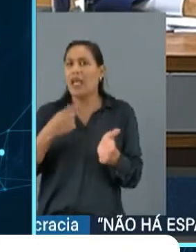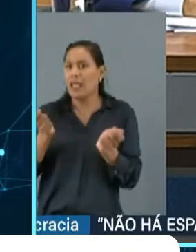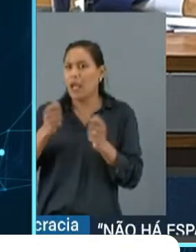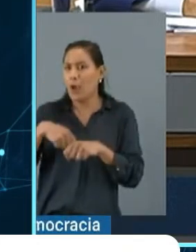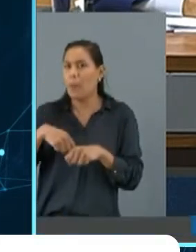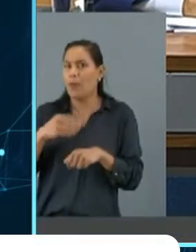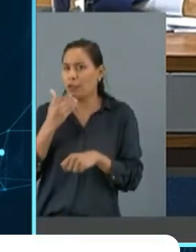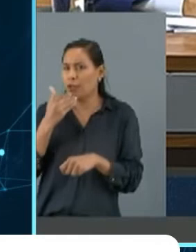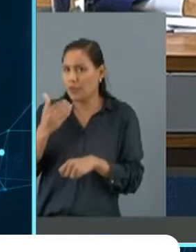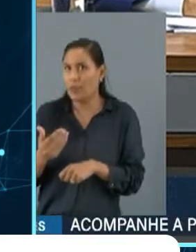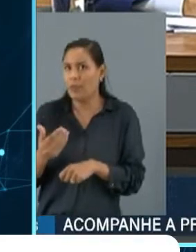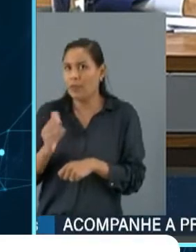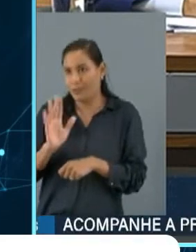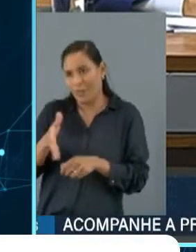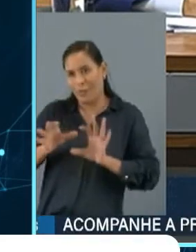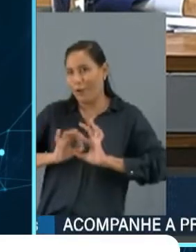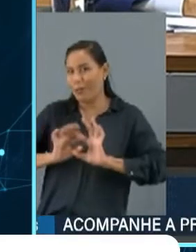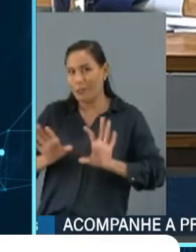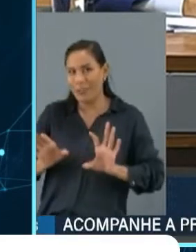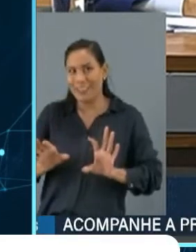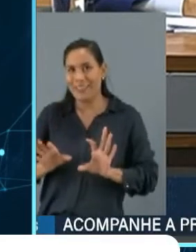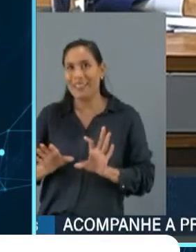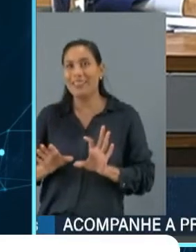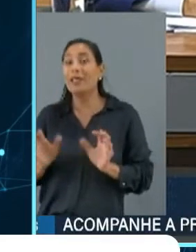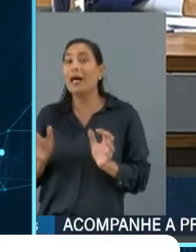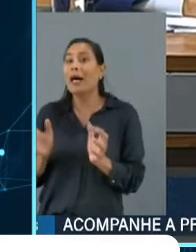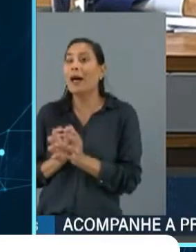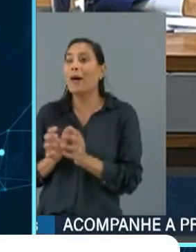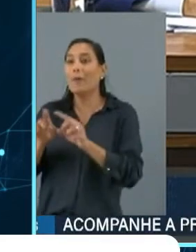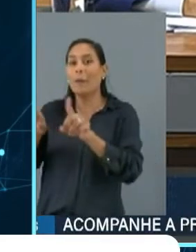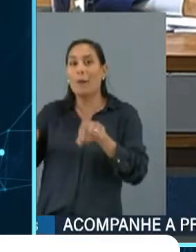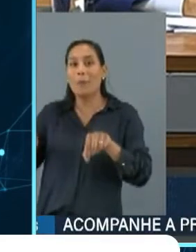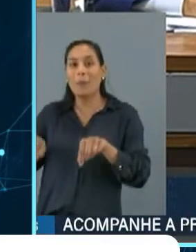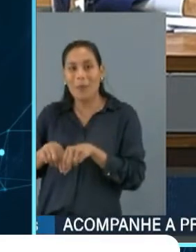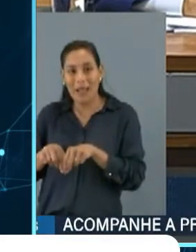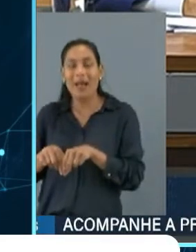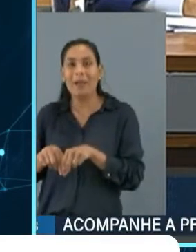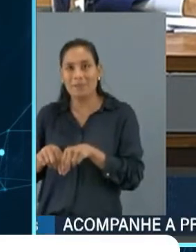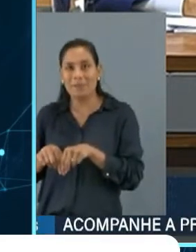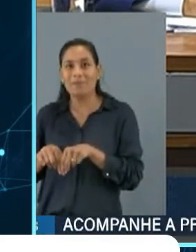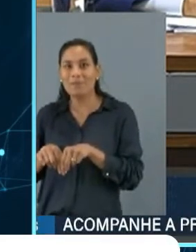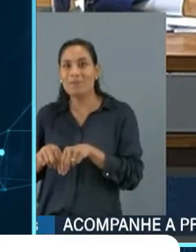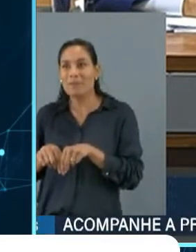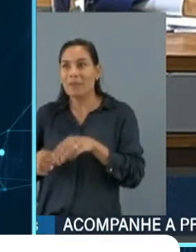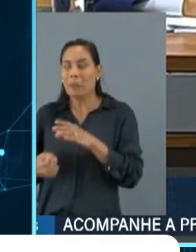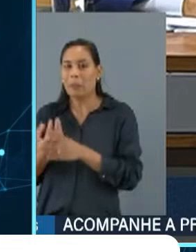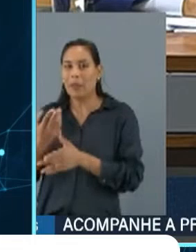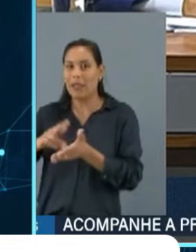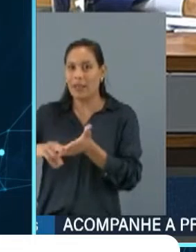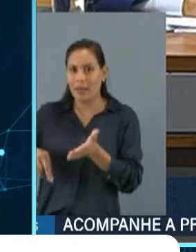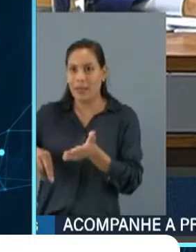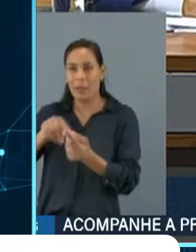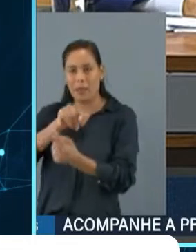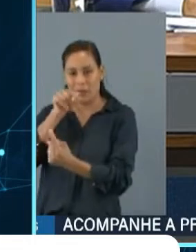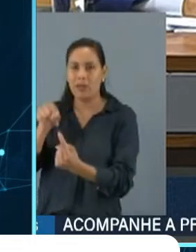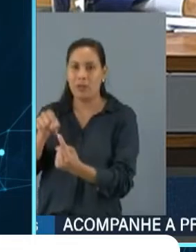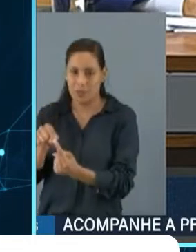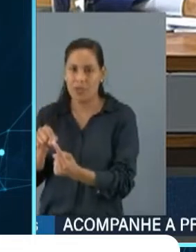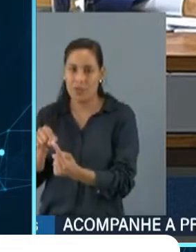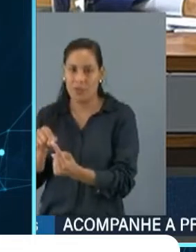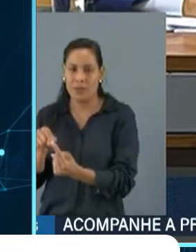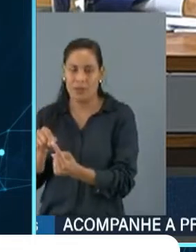recorrer. Então, um grupo de parlamentares, eu estou incluído nesse grupo, já fomos a vários países,